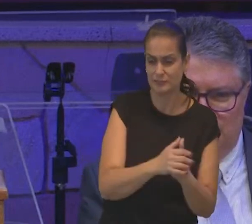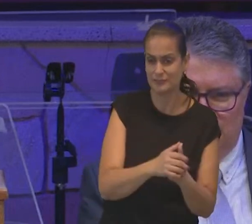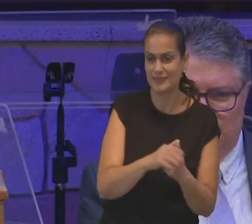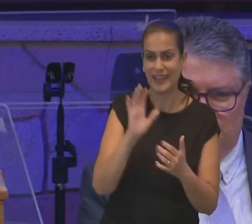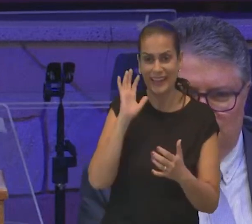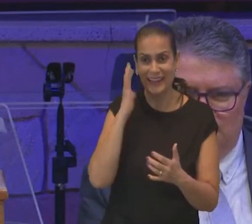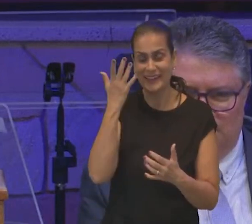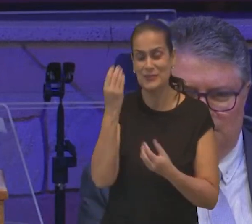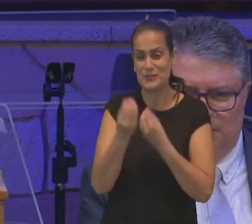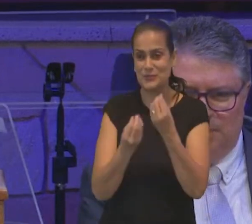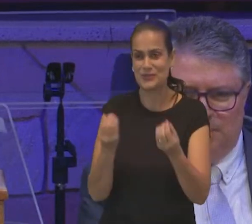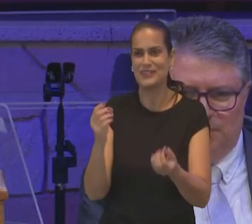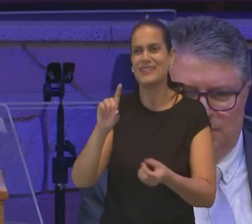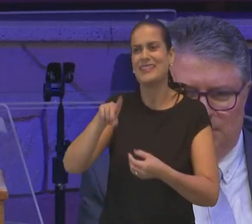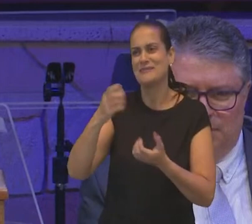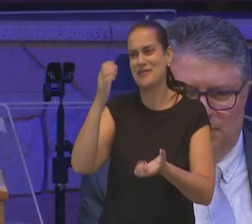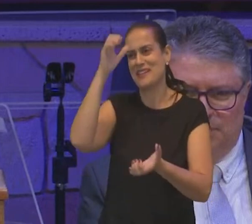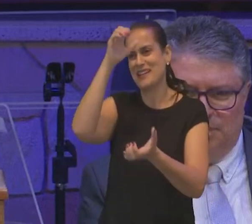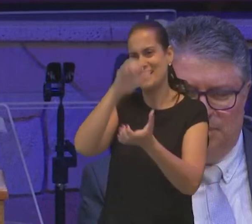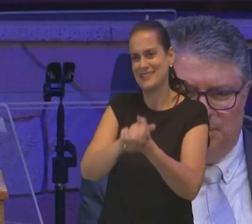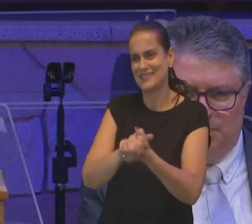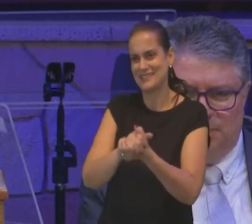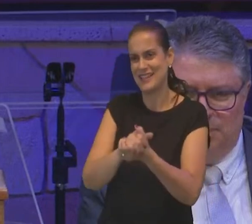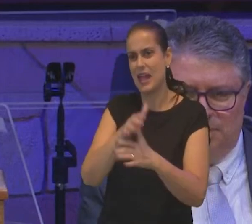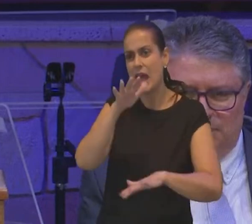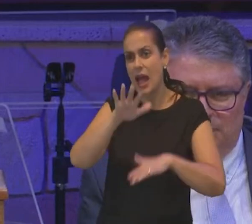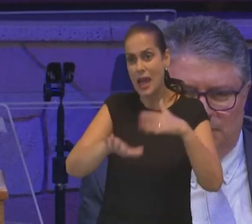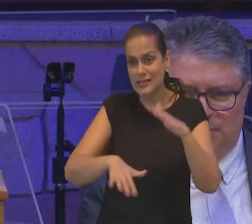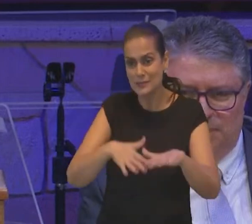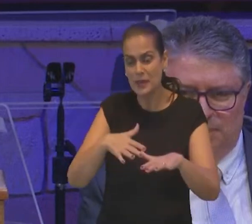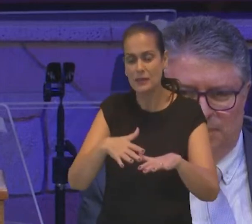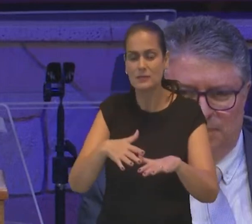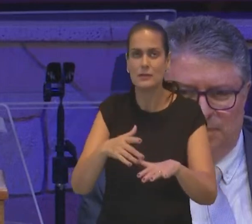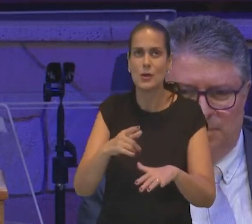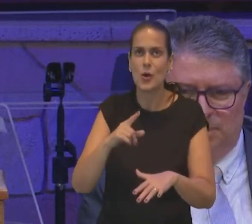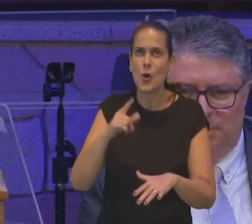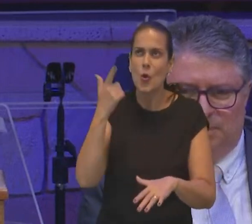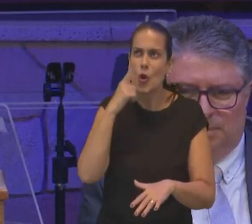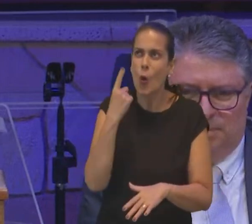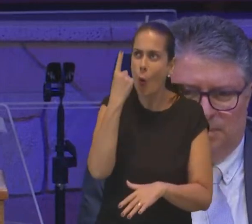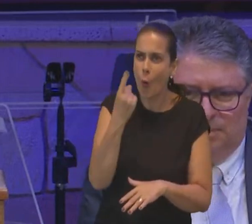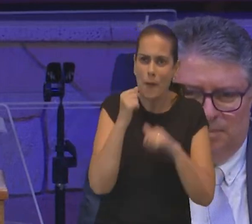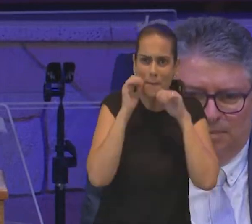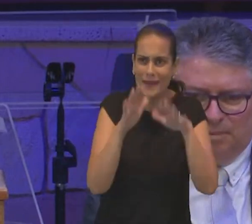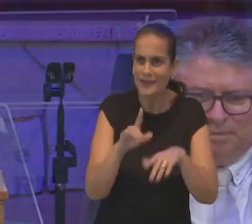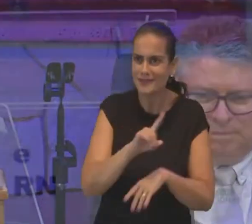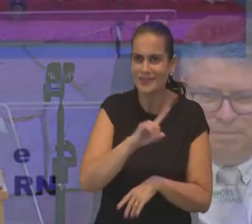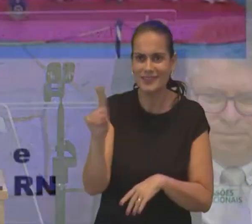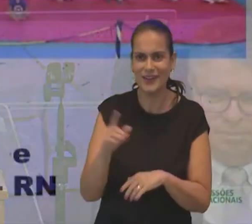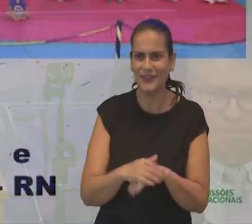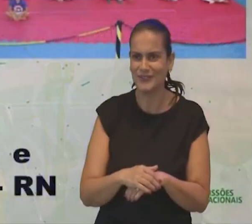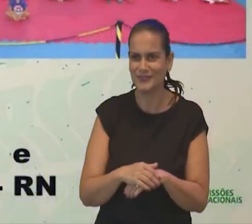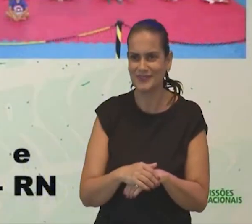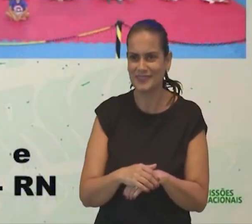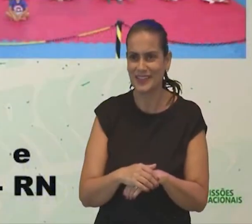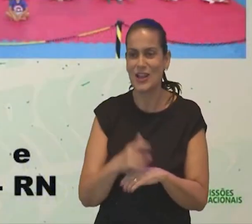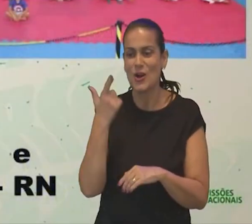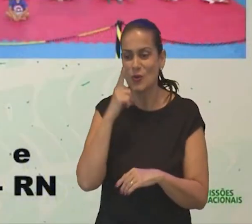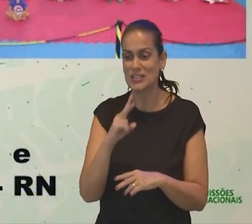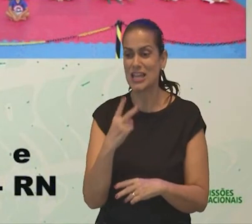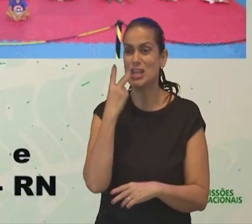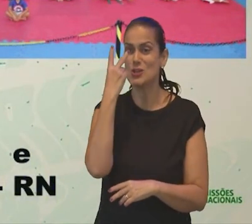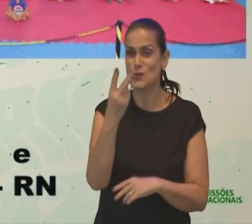resultado. A gente pensa que vai trazer uma bênção, meus irmãos, aí traz duas bênçãos. A esposa de Alexandre é professora de balé da nossa